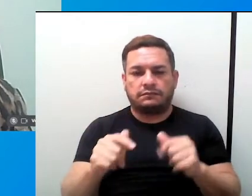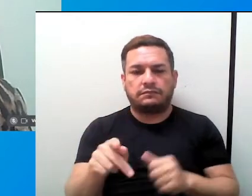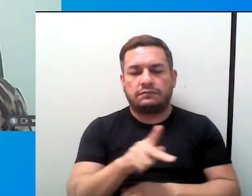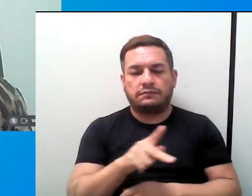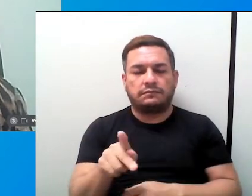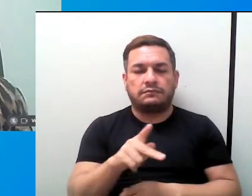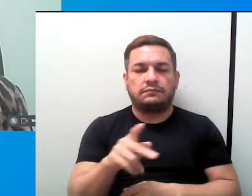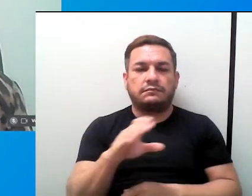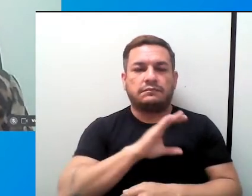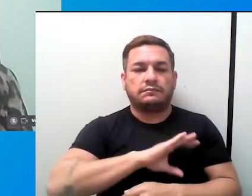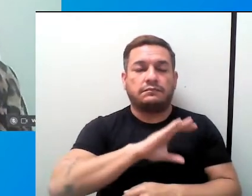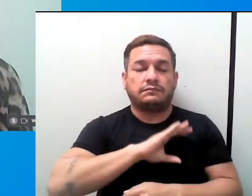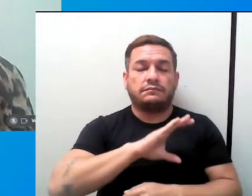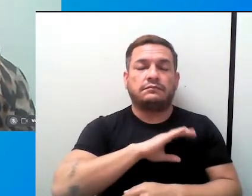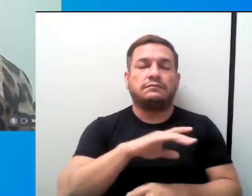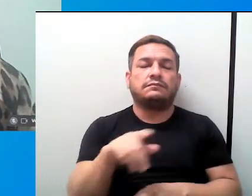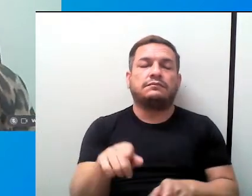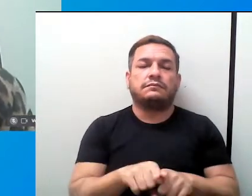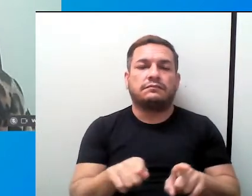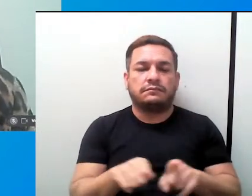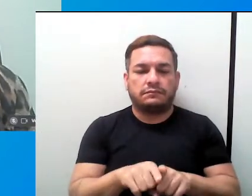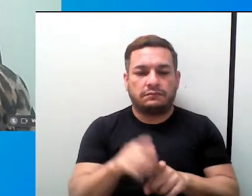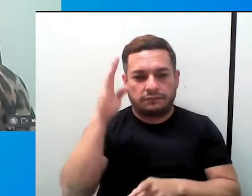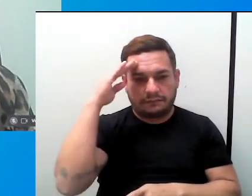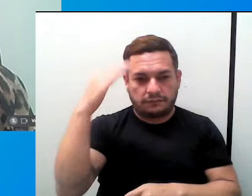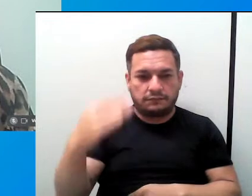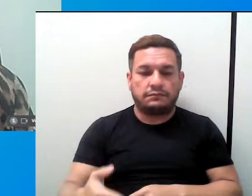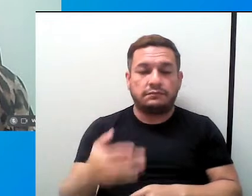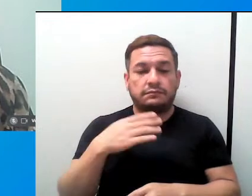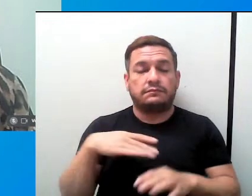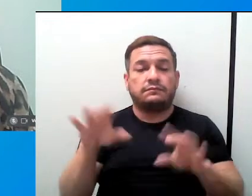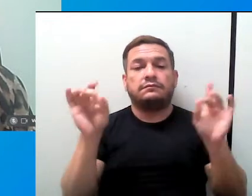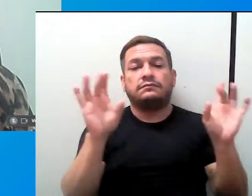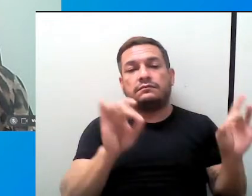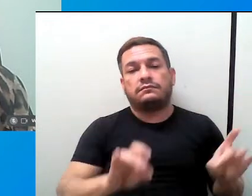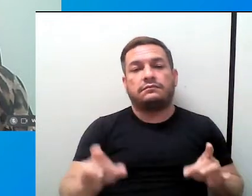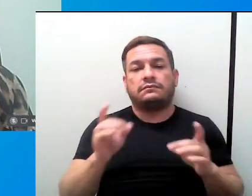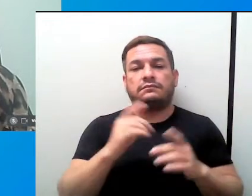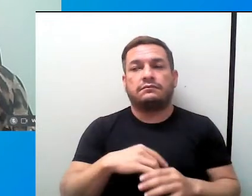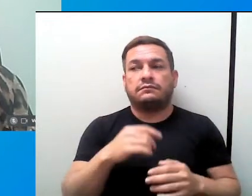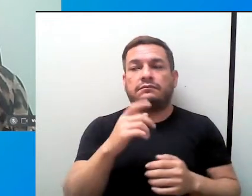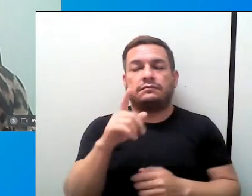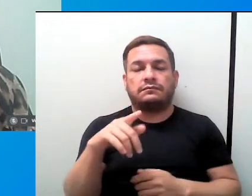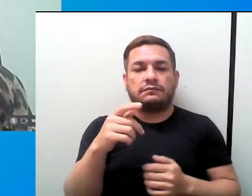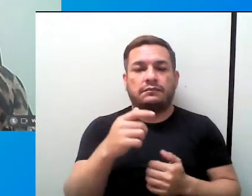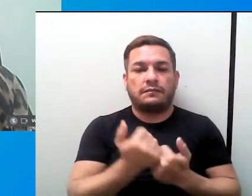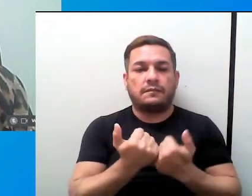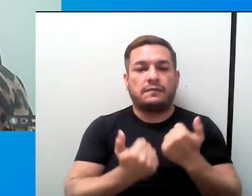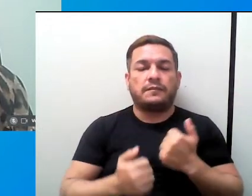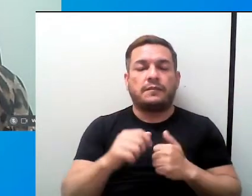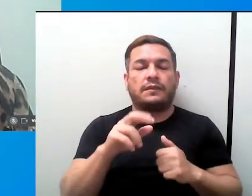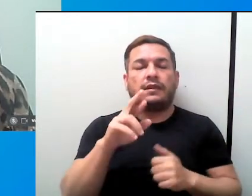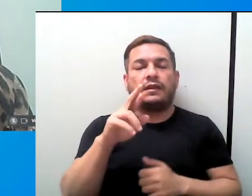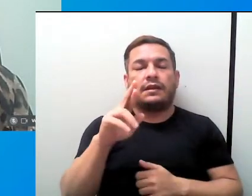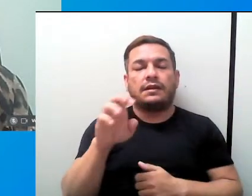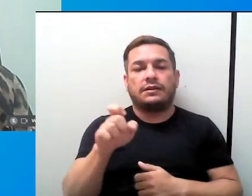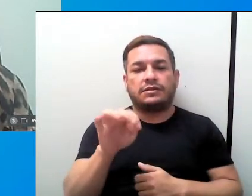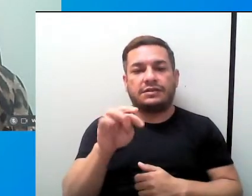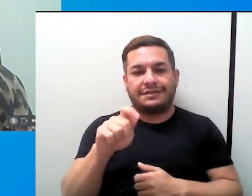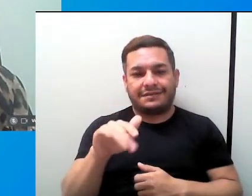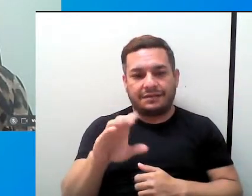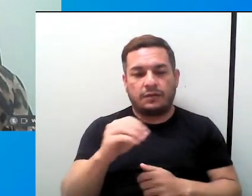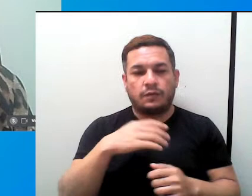né? Cumprimentar também, de forma muito especial, o pró-reitor de extensão do Instituto Federal do Pará, né?